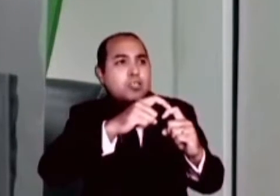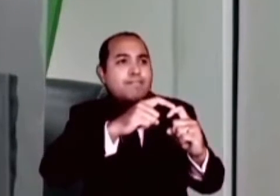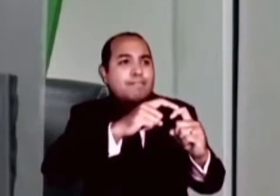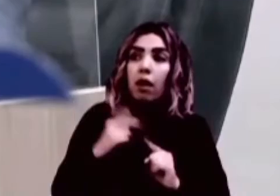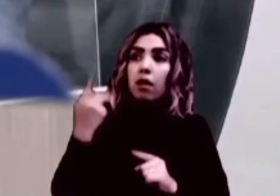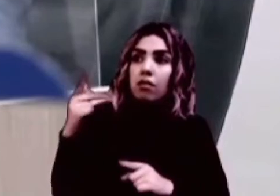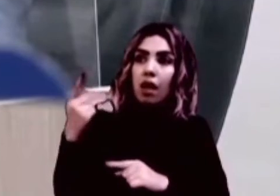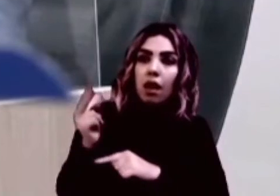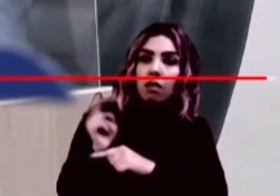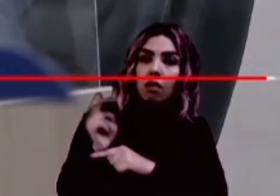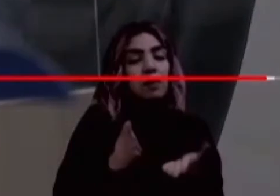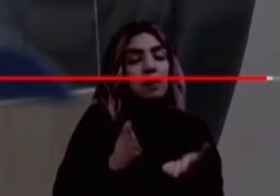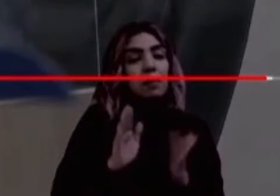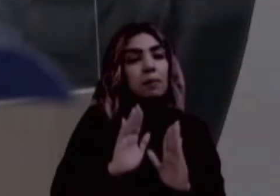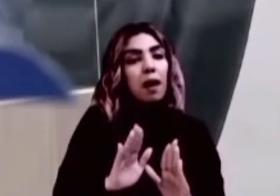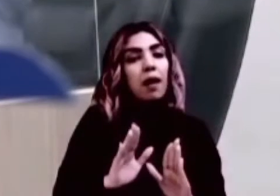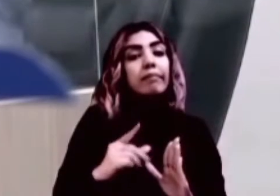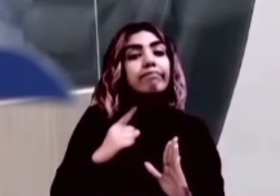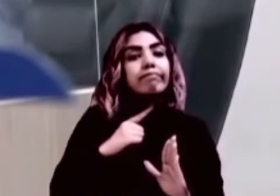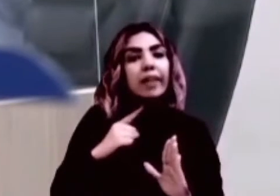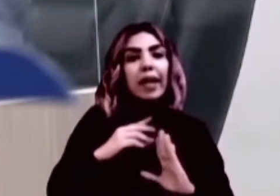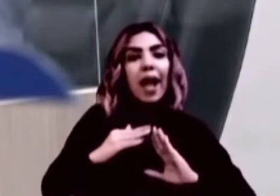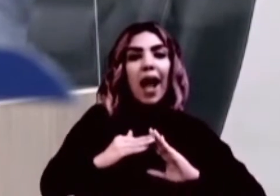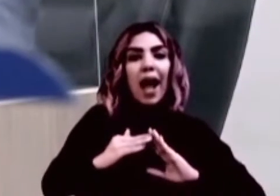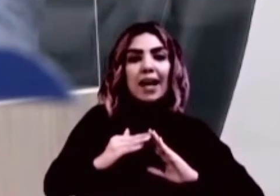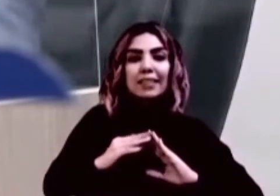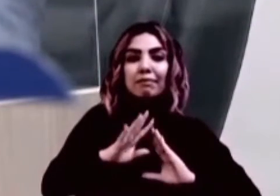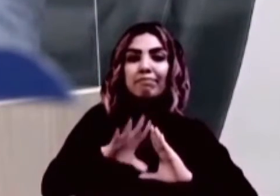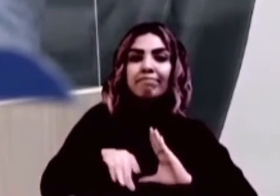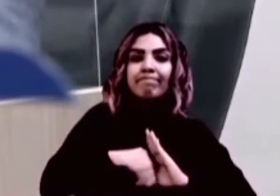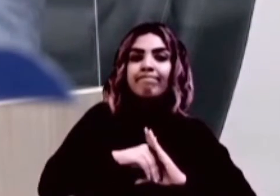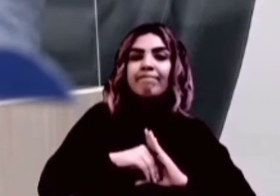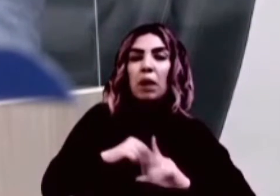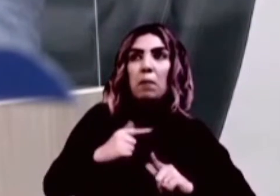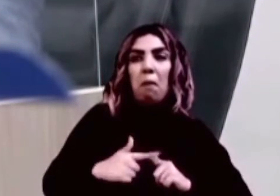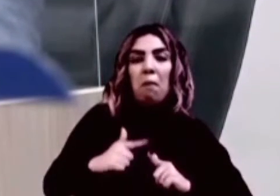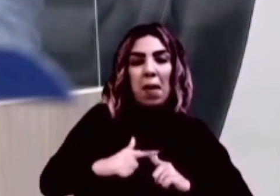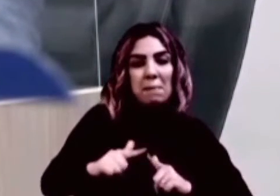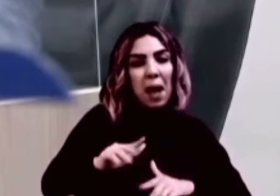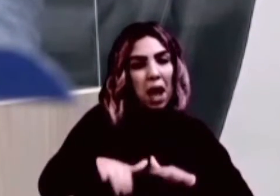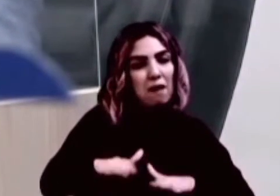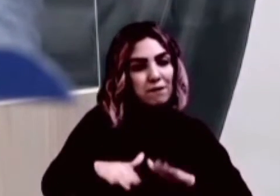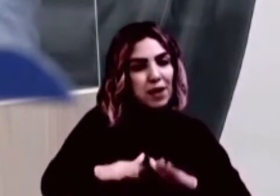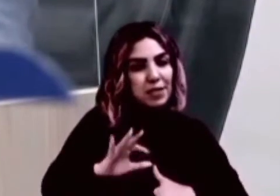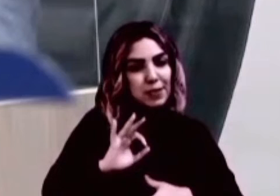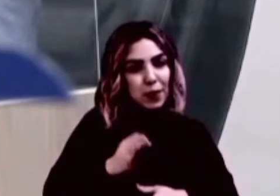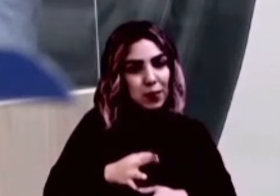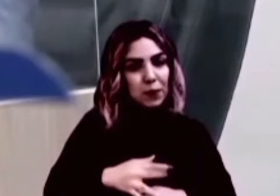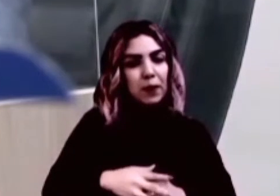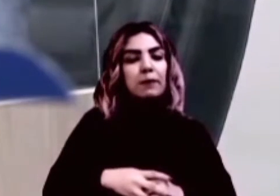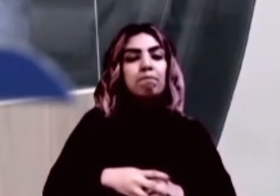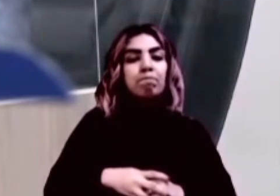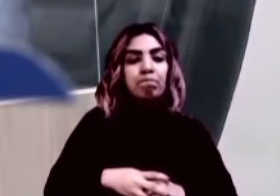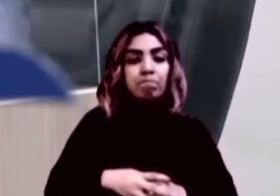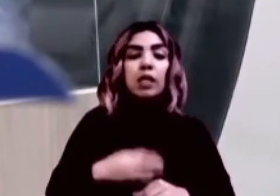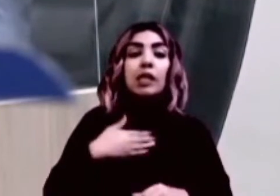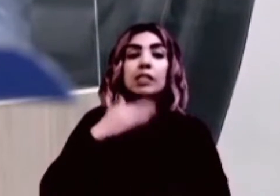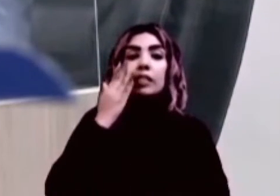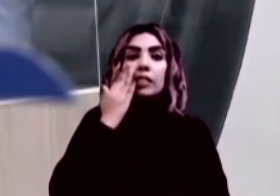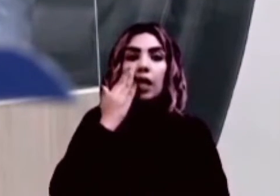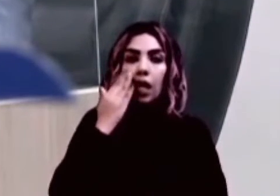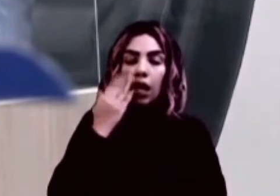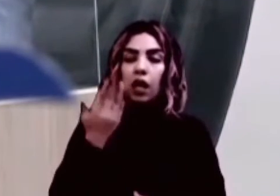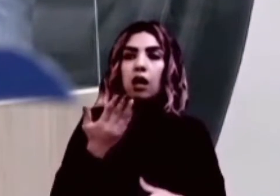trabalho. O chefe do Poder Legislativo, em requerimento, pediu uma criação de um contorno próximo à